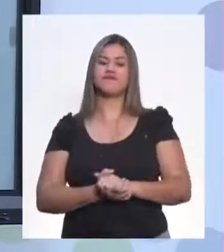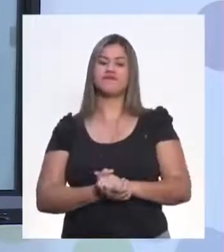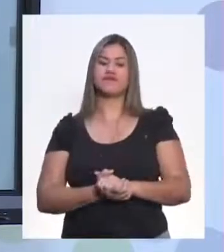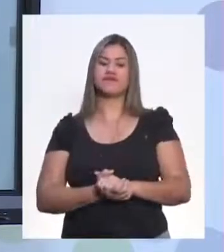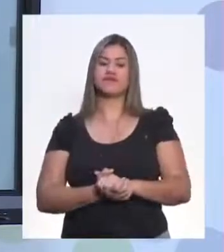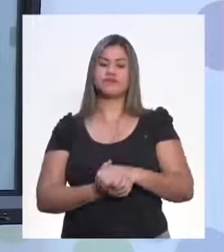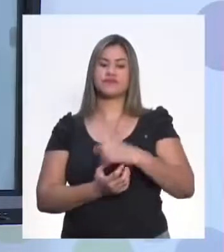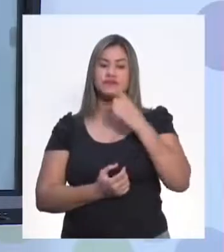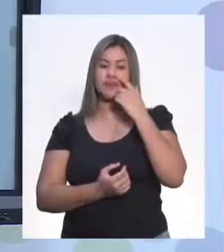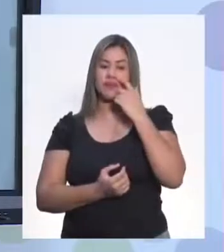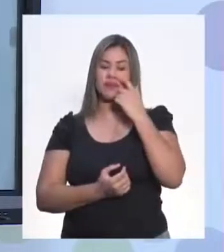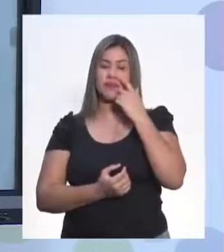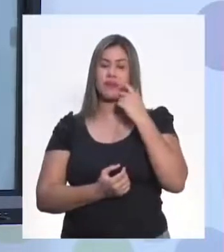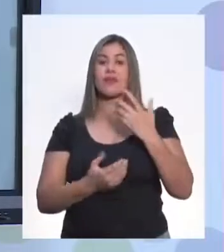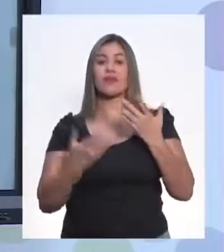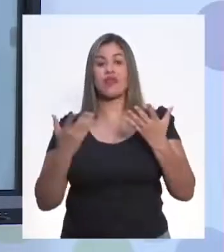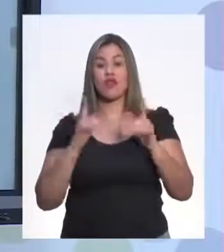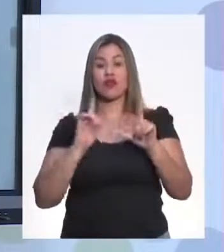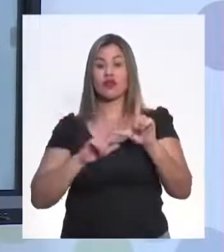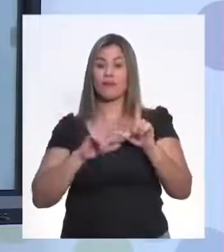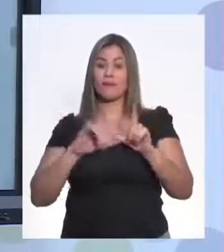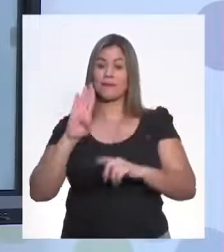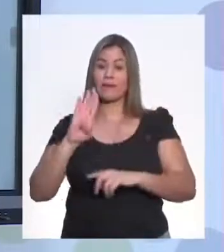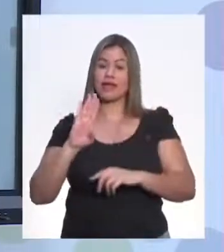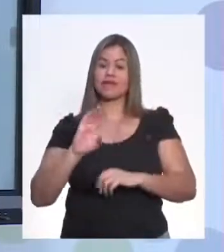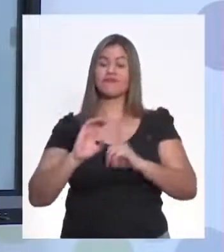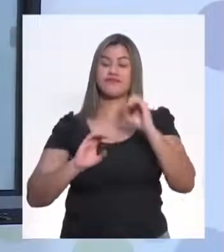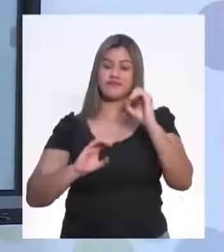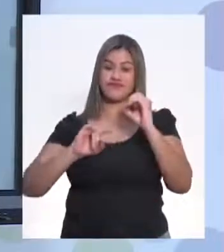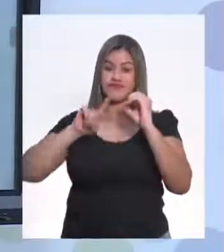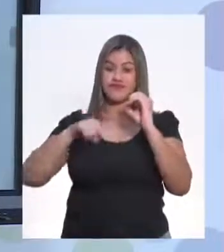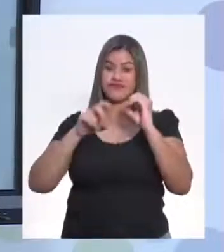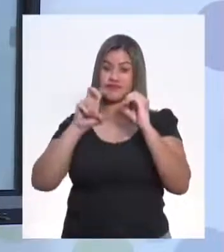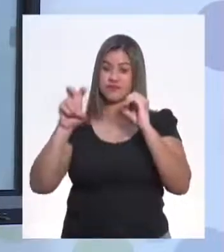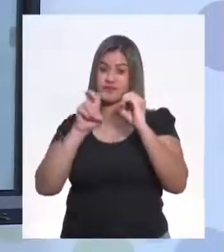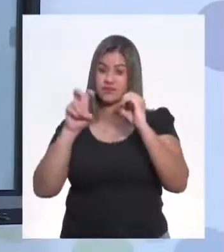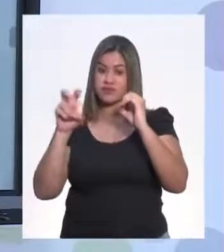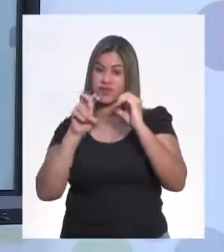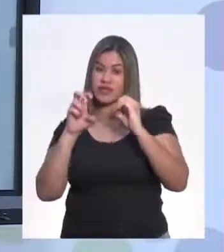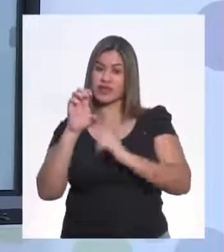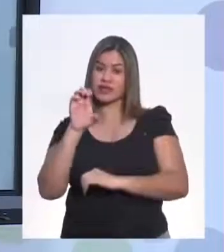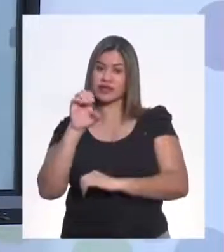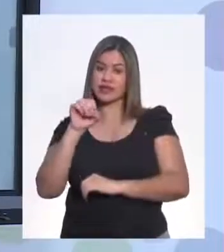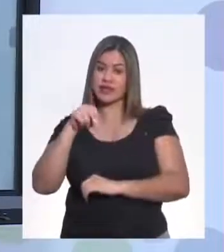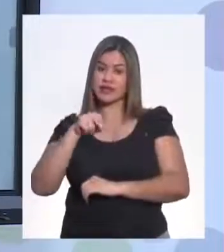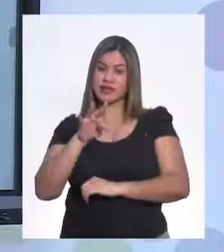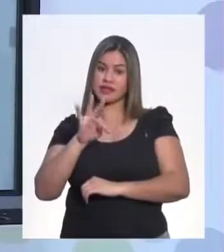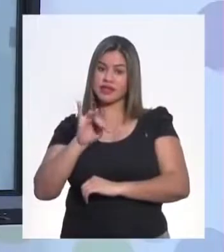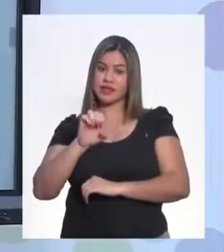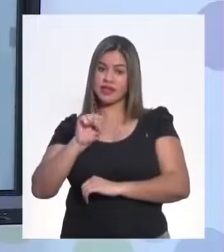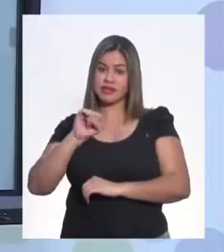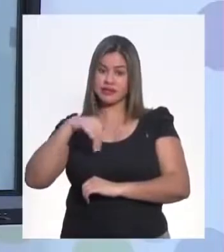Vamos na letra B. Olha lá. 55 centésimos. Então,